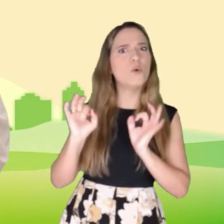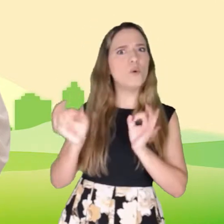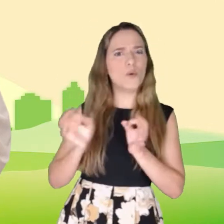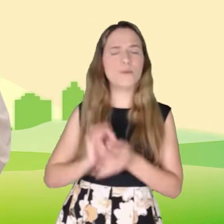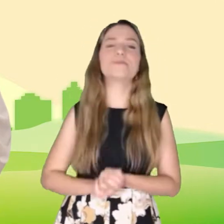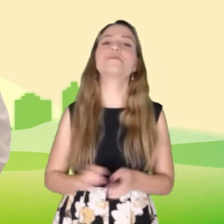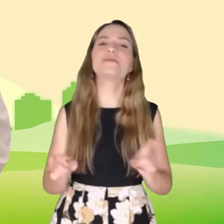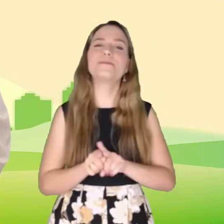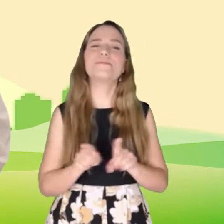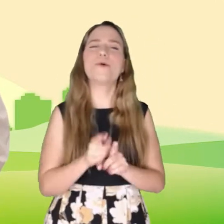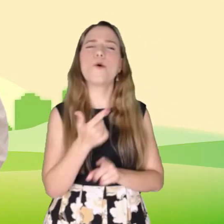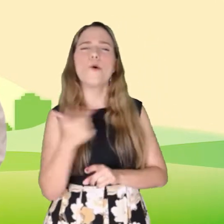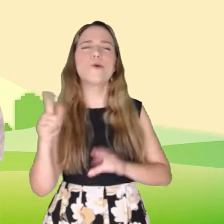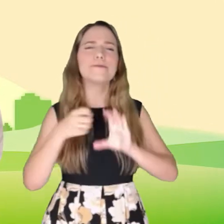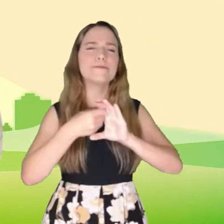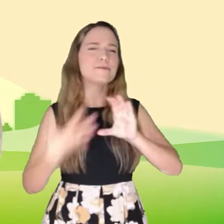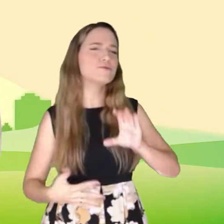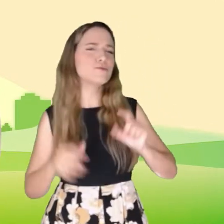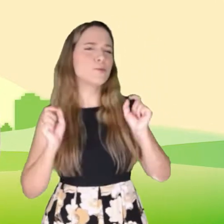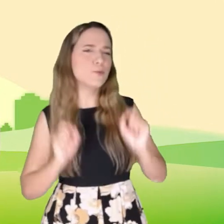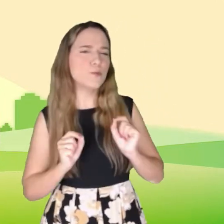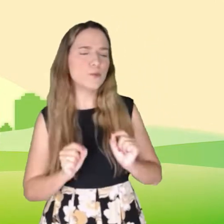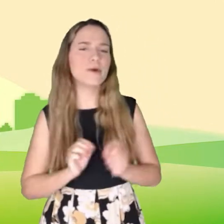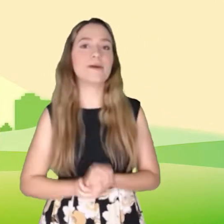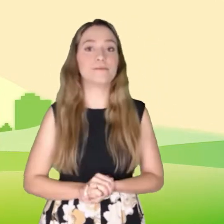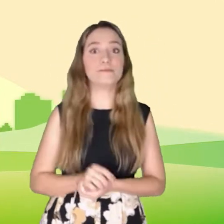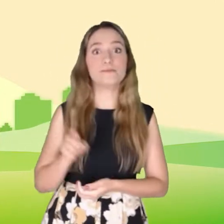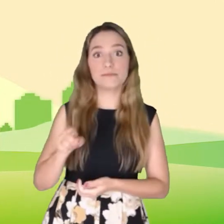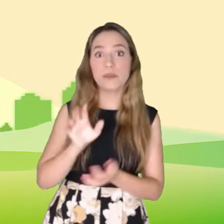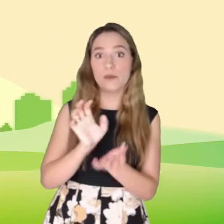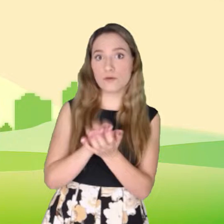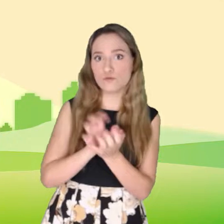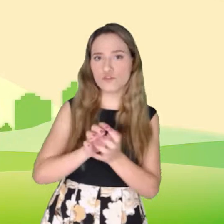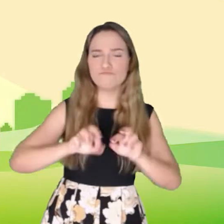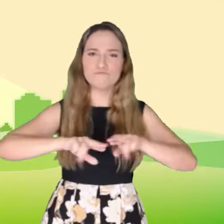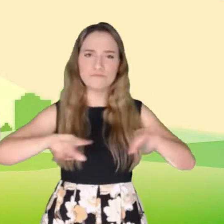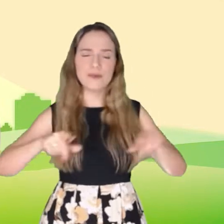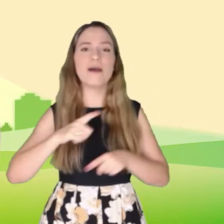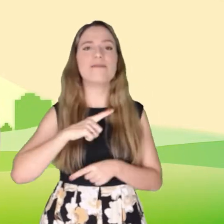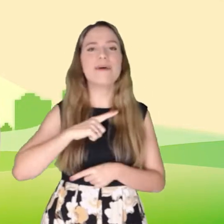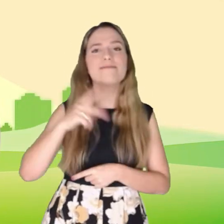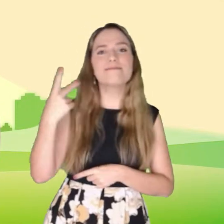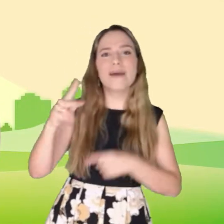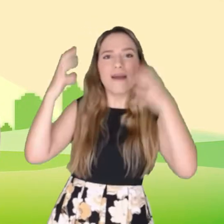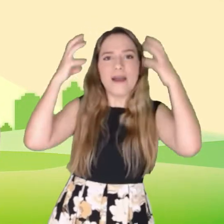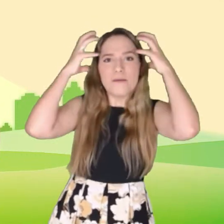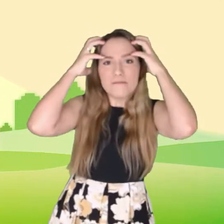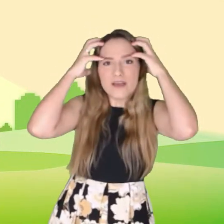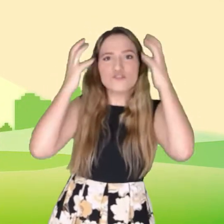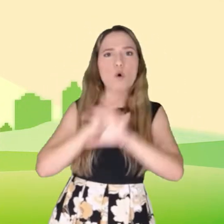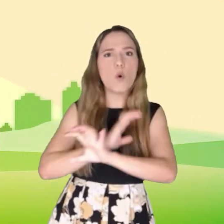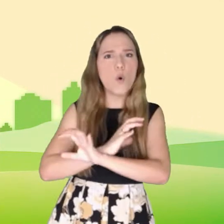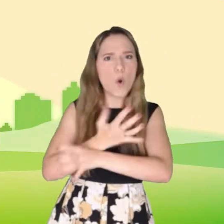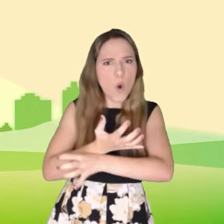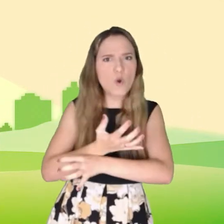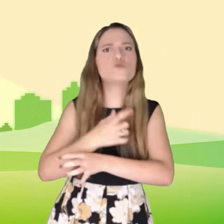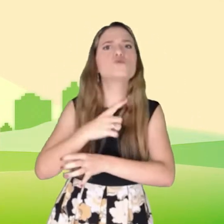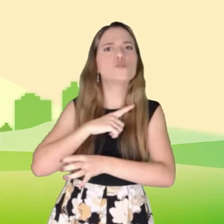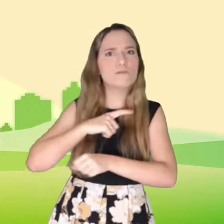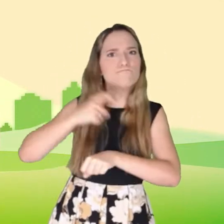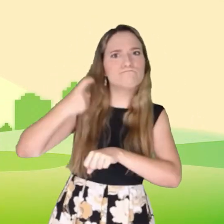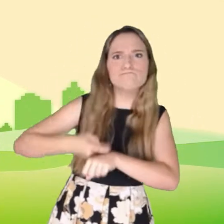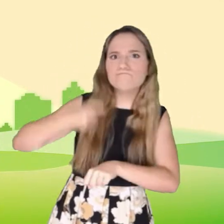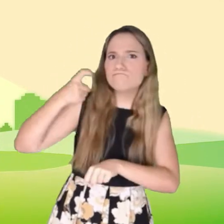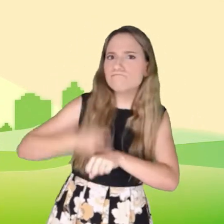interessante! Outras características dos crocodilianos é que eles apresentam um crânio robusto